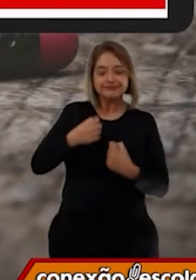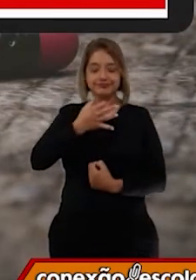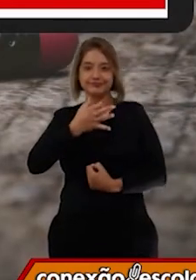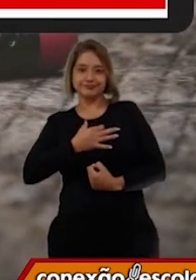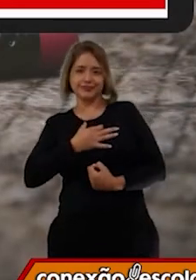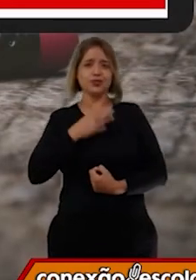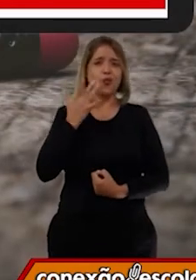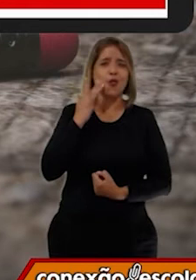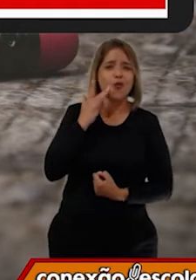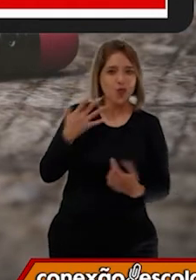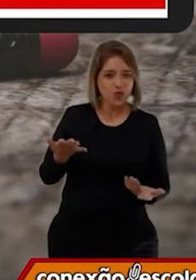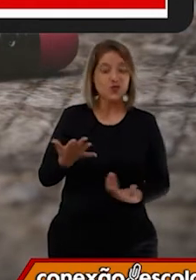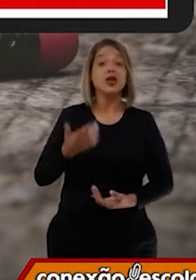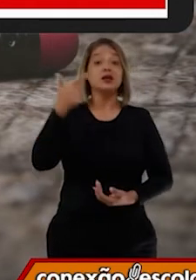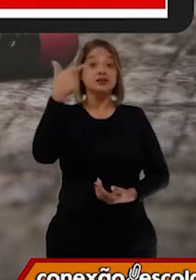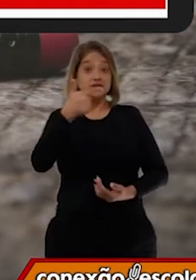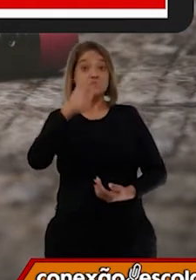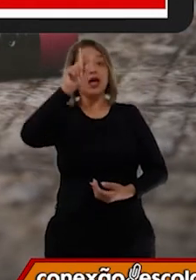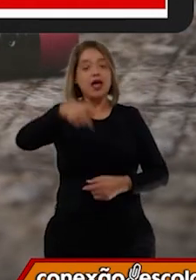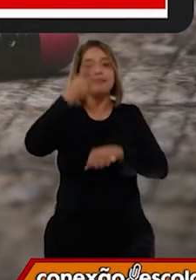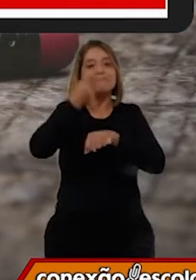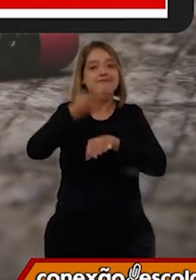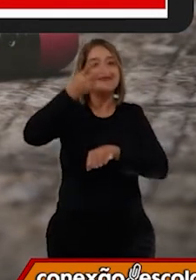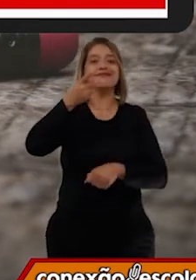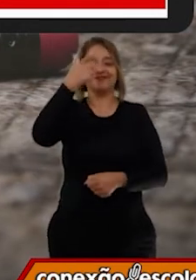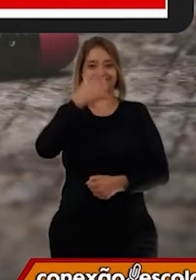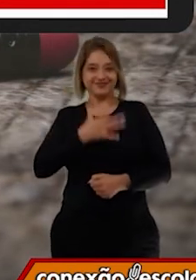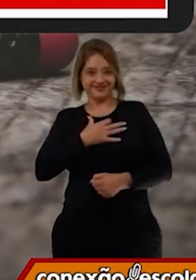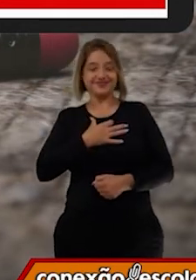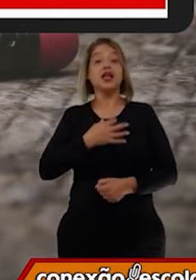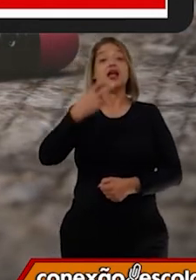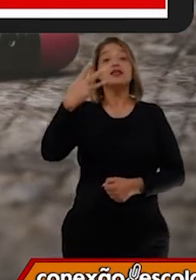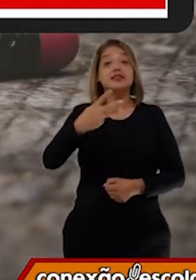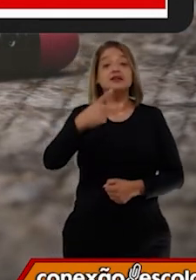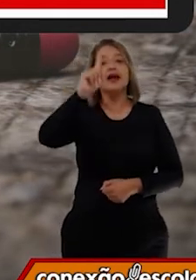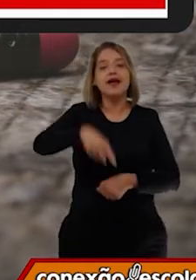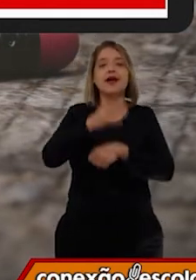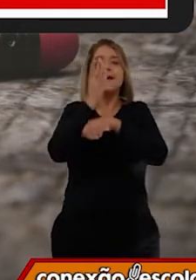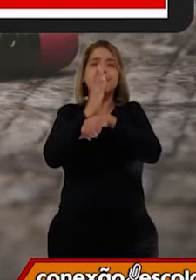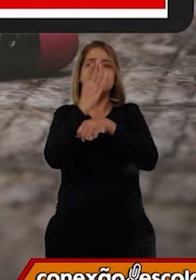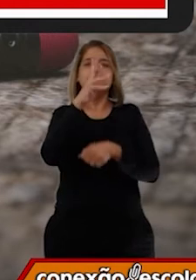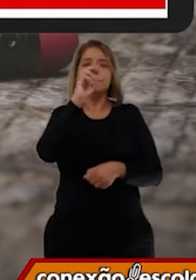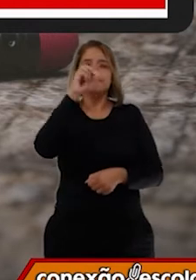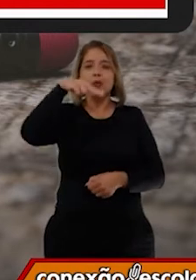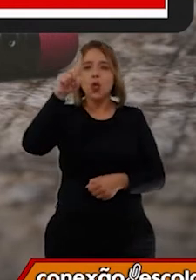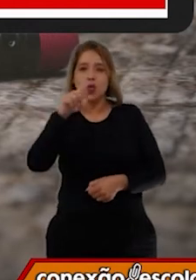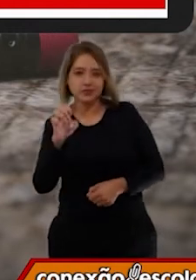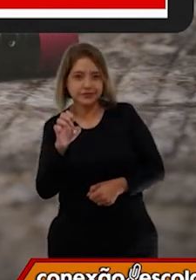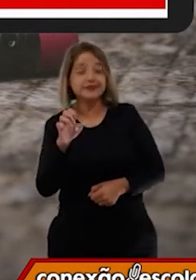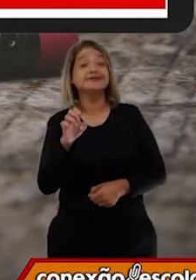Segundo lugar, ganha de prata. E terceiro, bronze. Tá vendo os numerais ordinais de